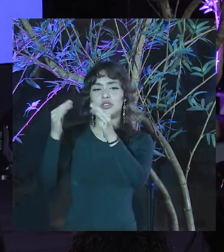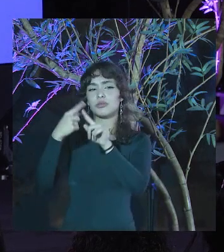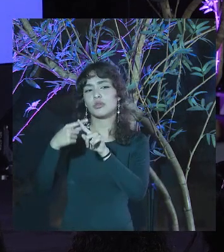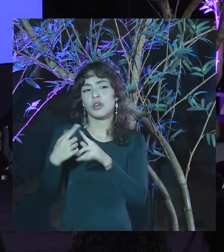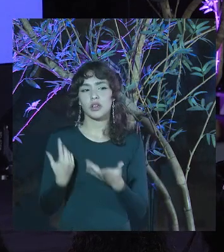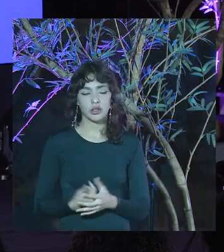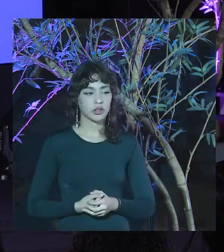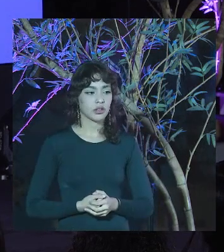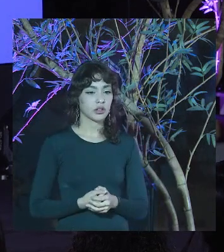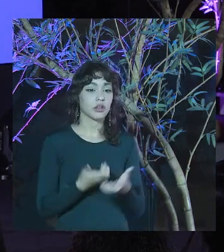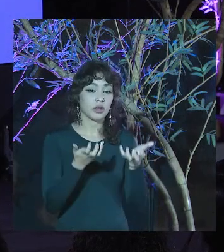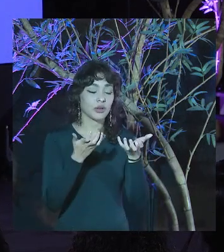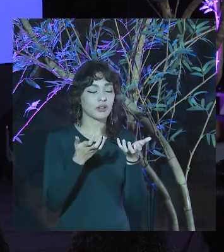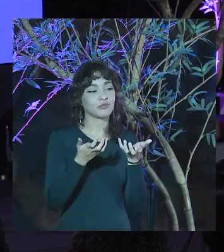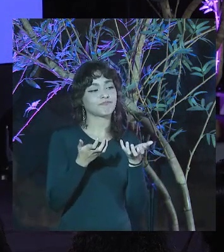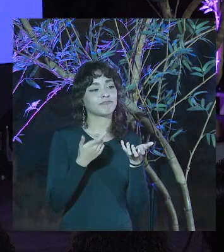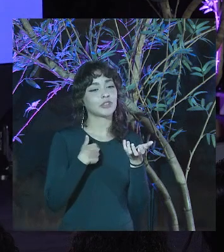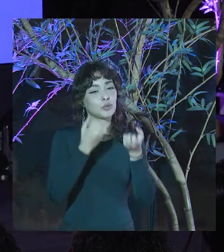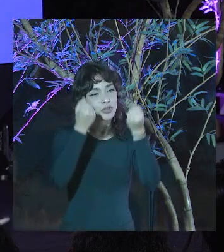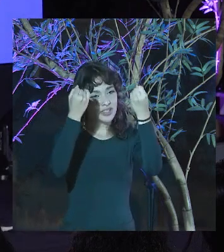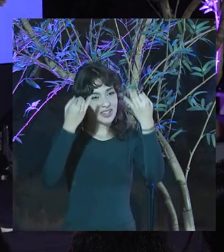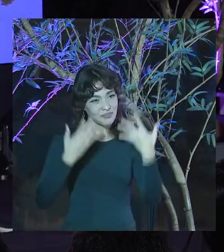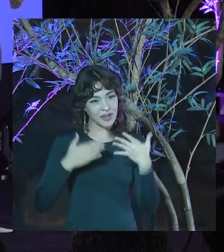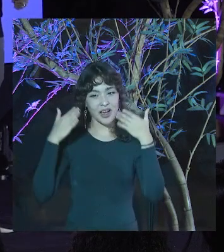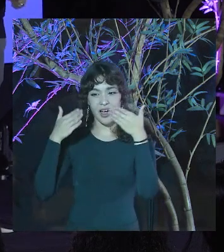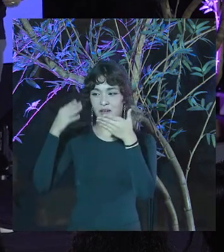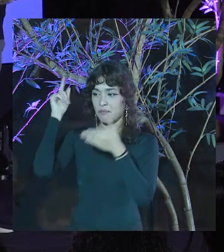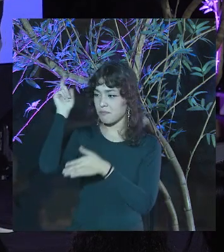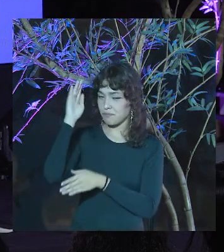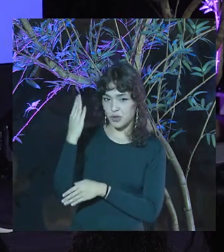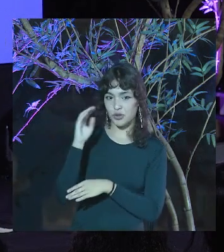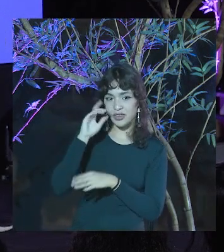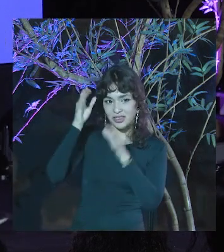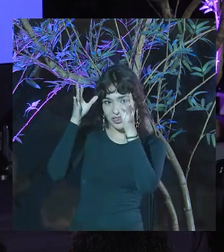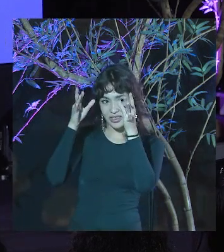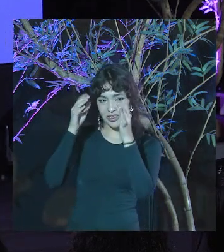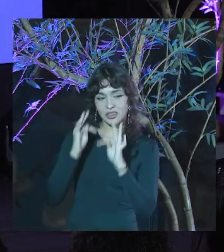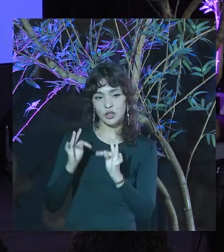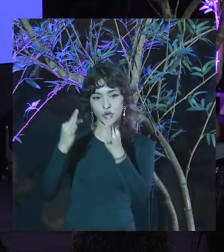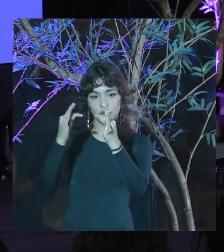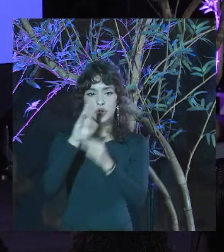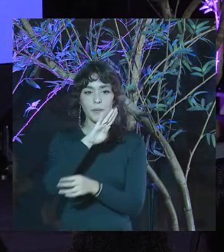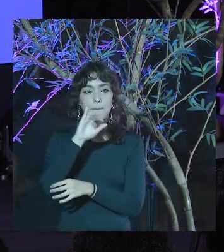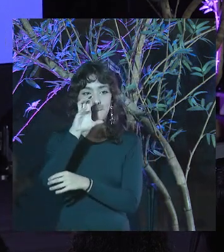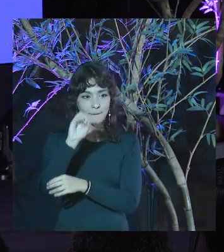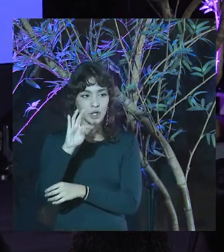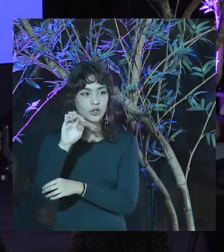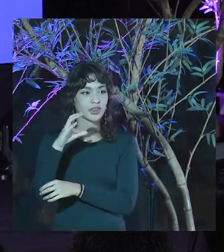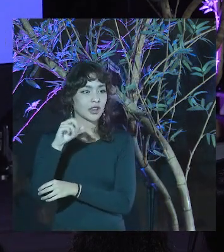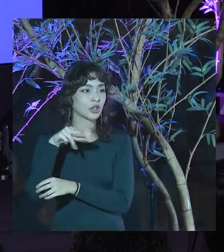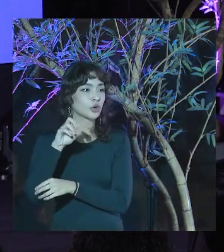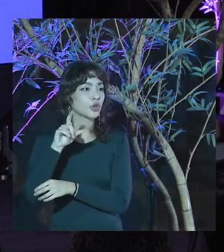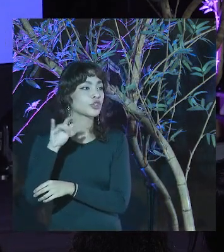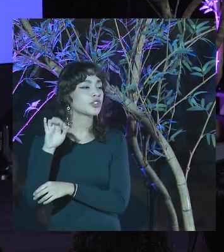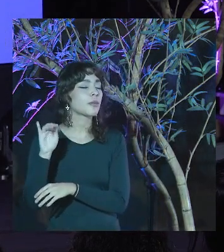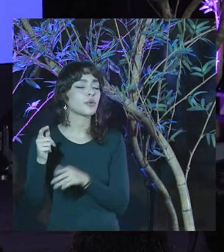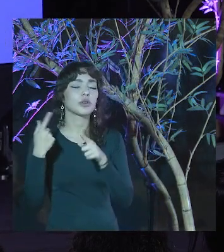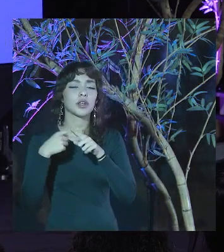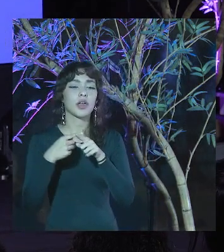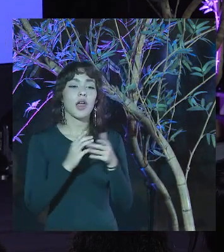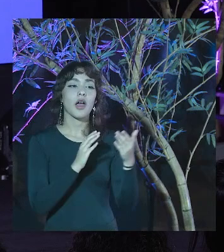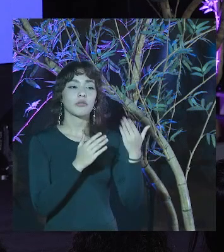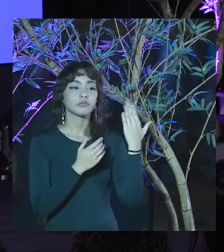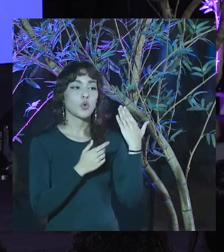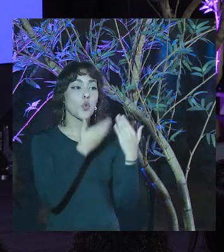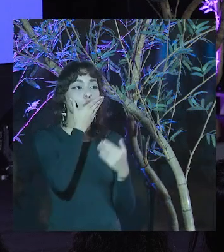um porém nessa palavra especificamente para vocês. No começo desse ano, um analista de mercado